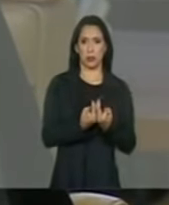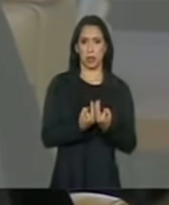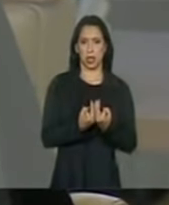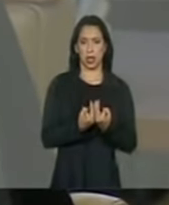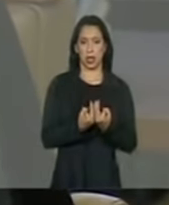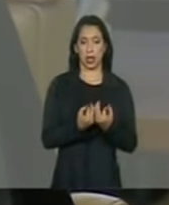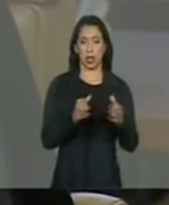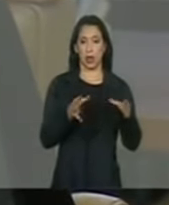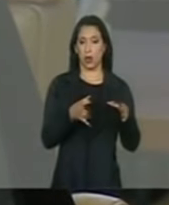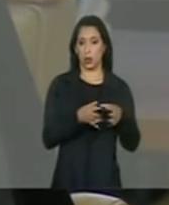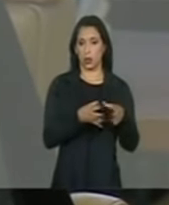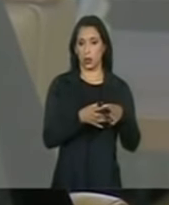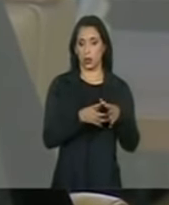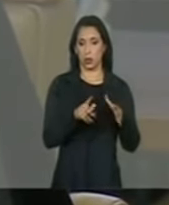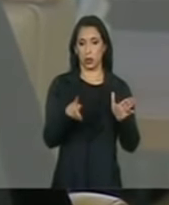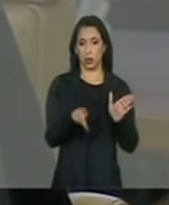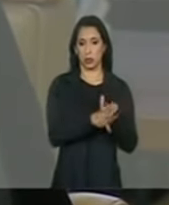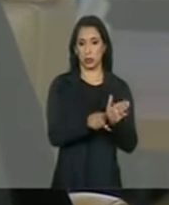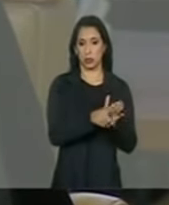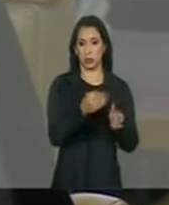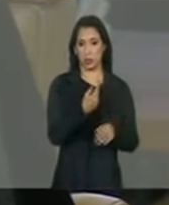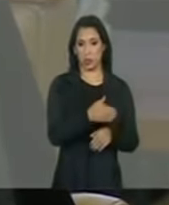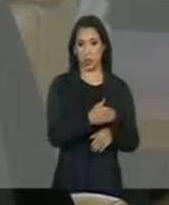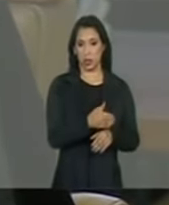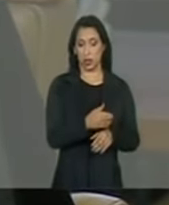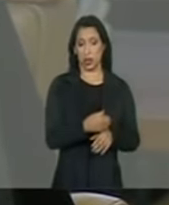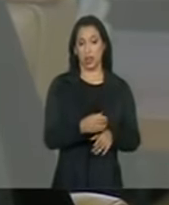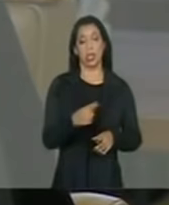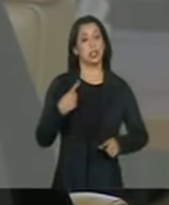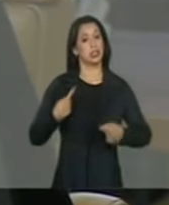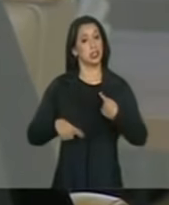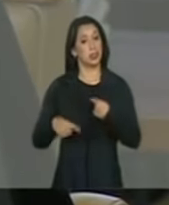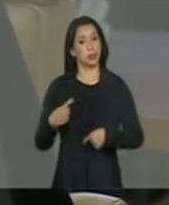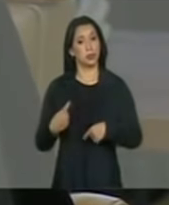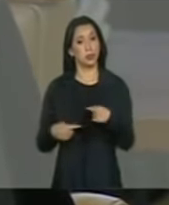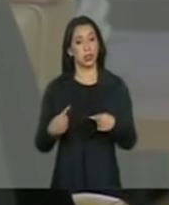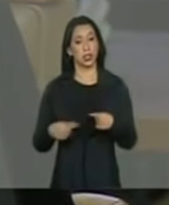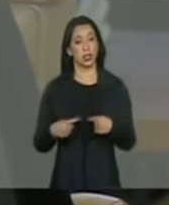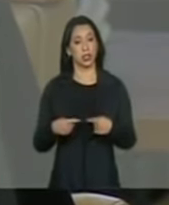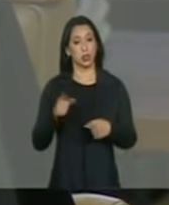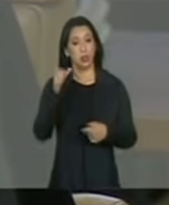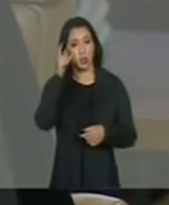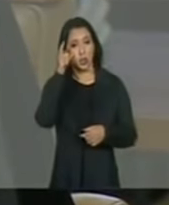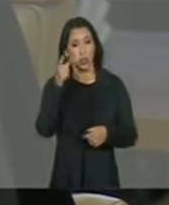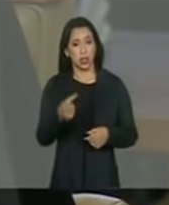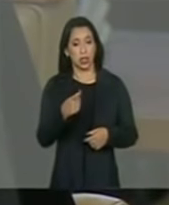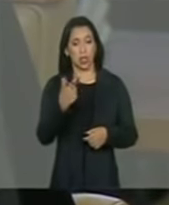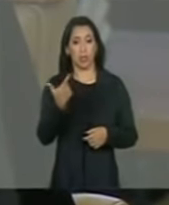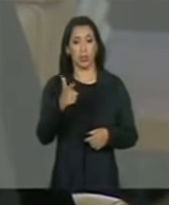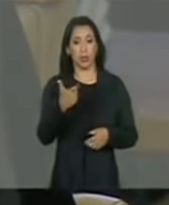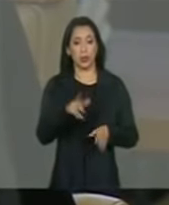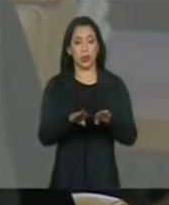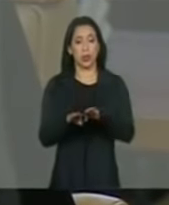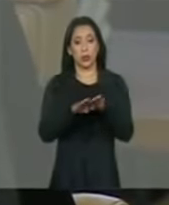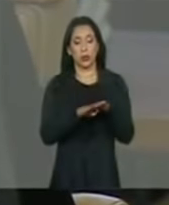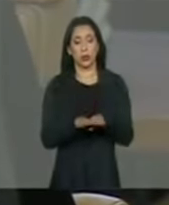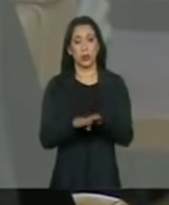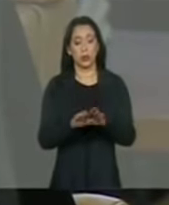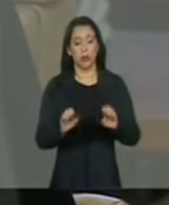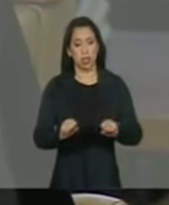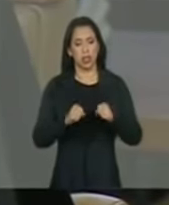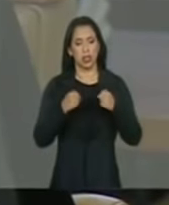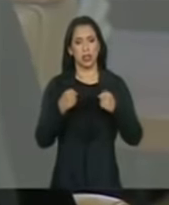classe se ao político não interesse comum é defeso o emprego de